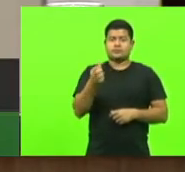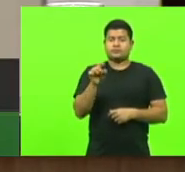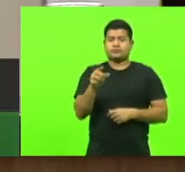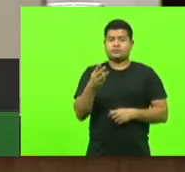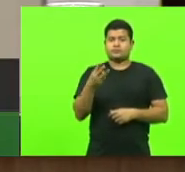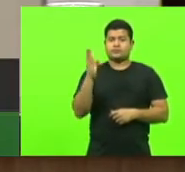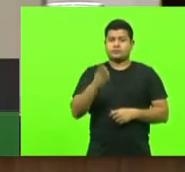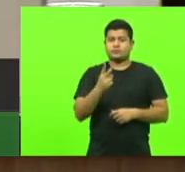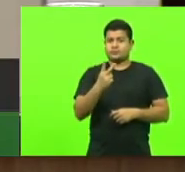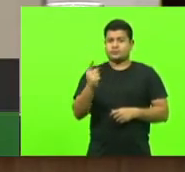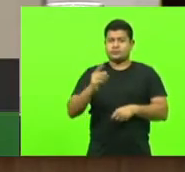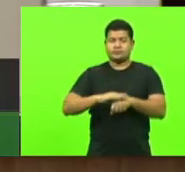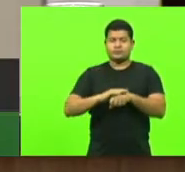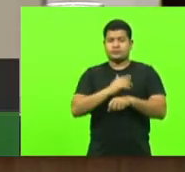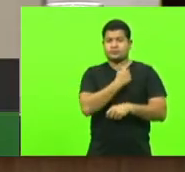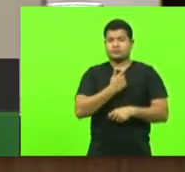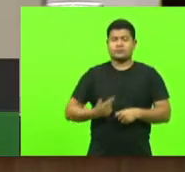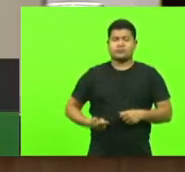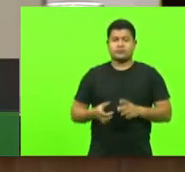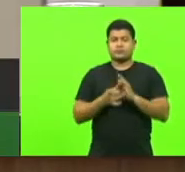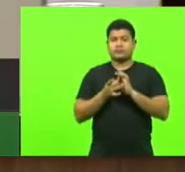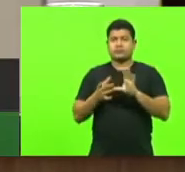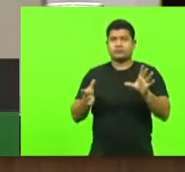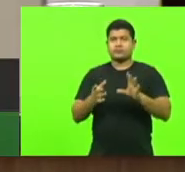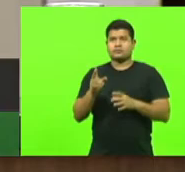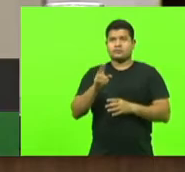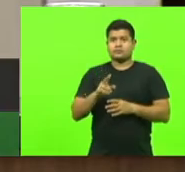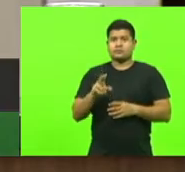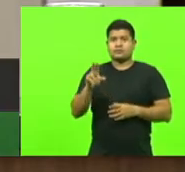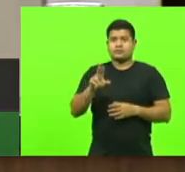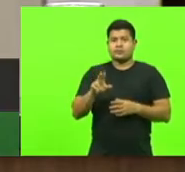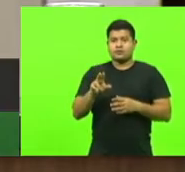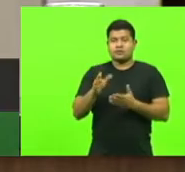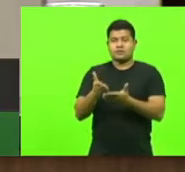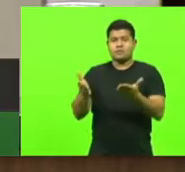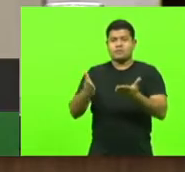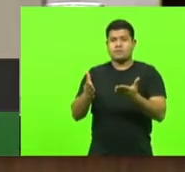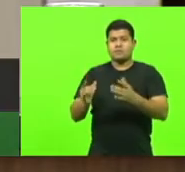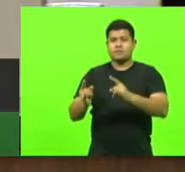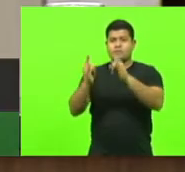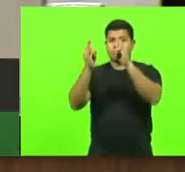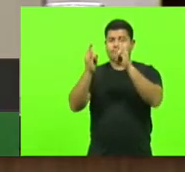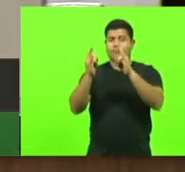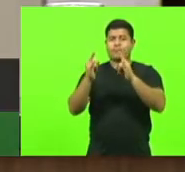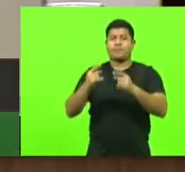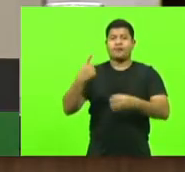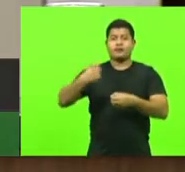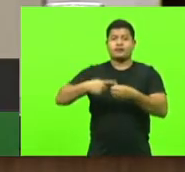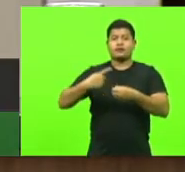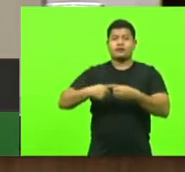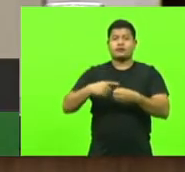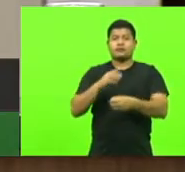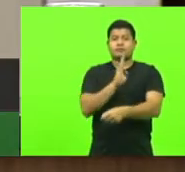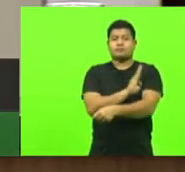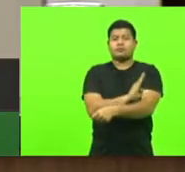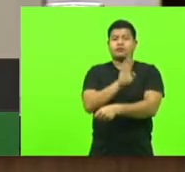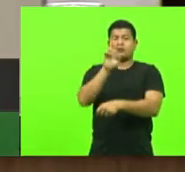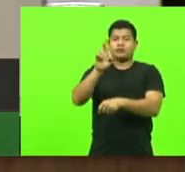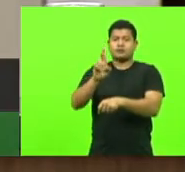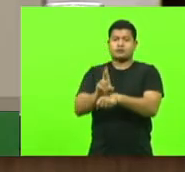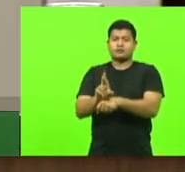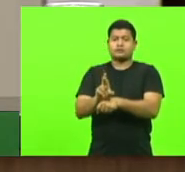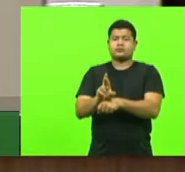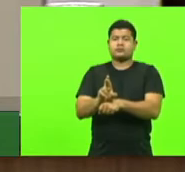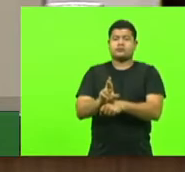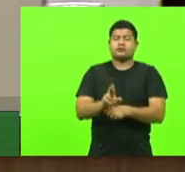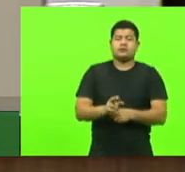266.3/2021, autor Governo do Estado, que autoriza a cessão de uso de imóvel no município de Bom Retiro. Não havendo nenhuma